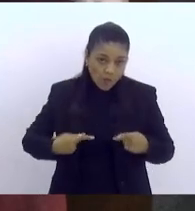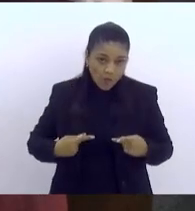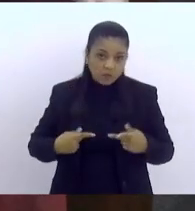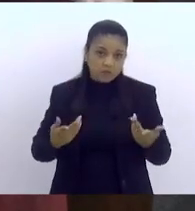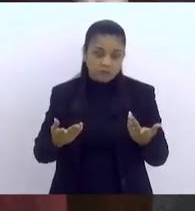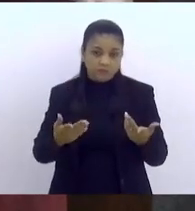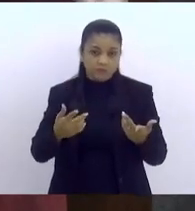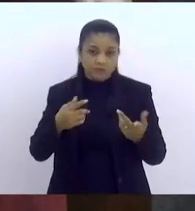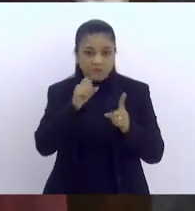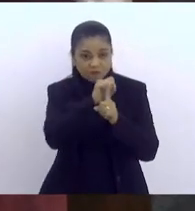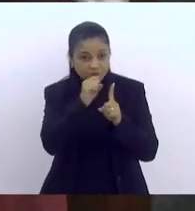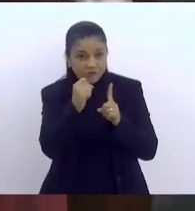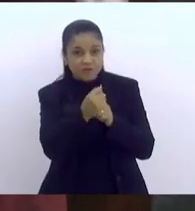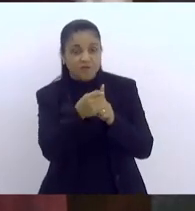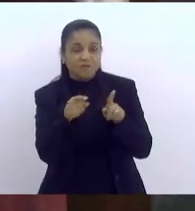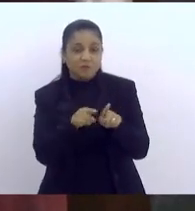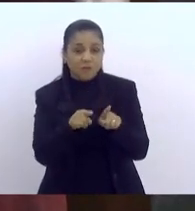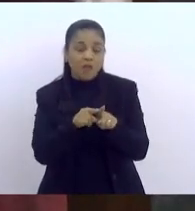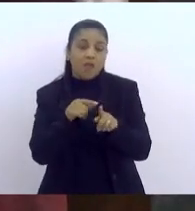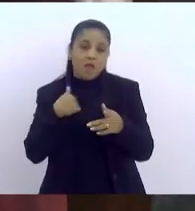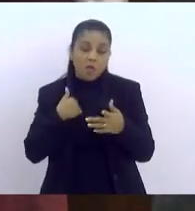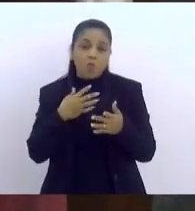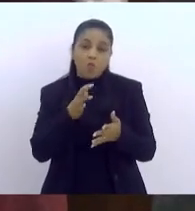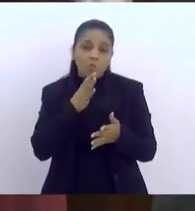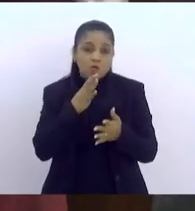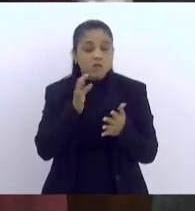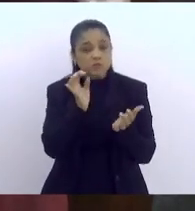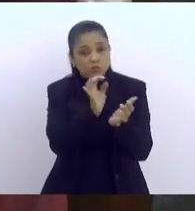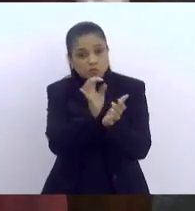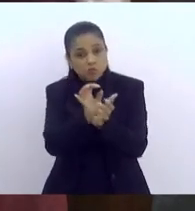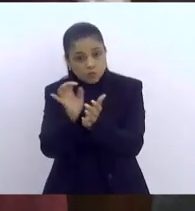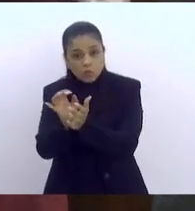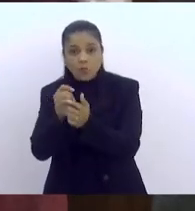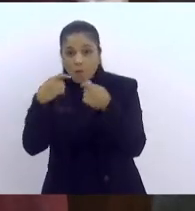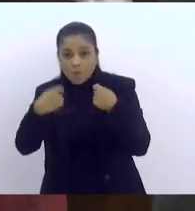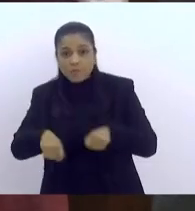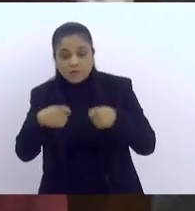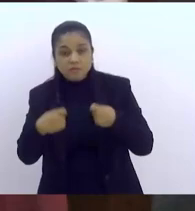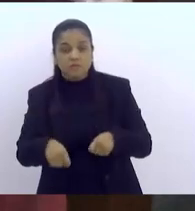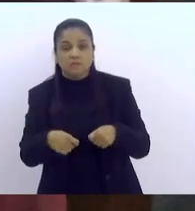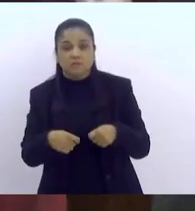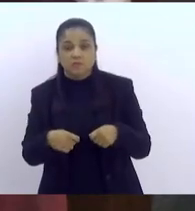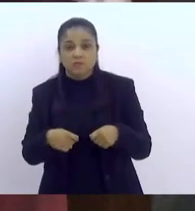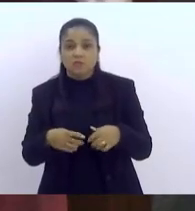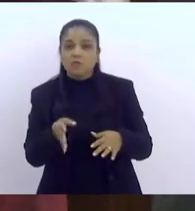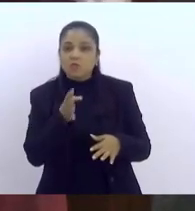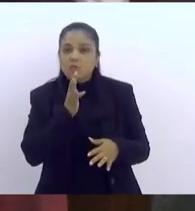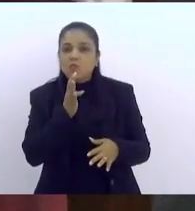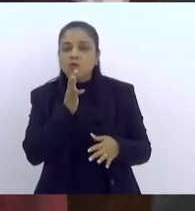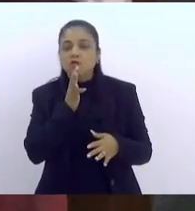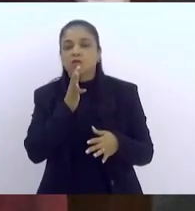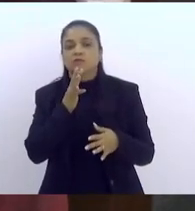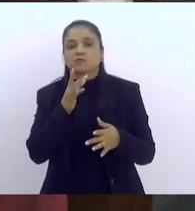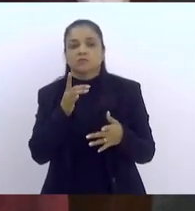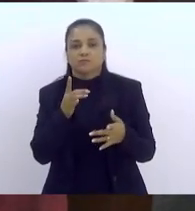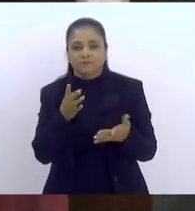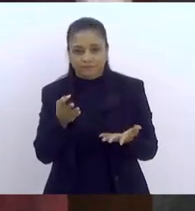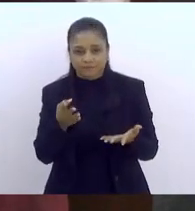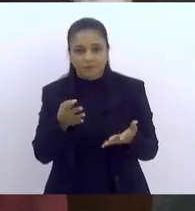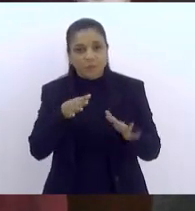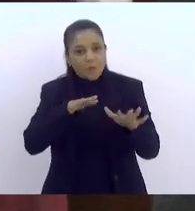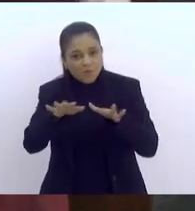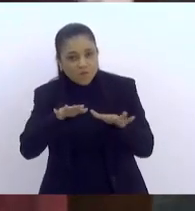uma secretária profícua. Eu preciso, e até hoje faço, conhecer todos os grupos e todos os